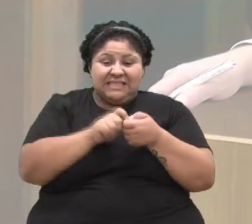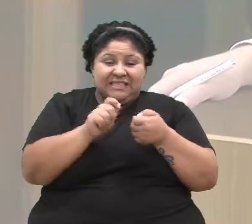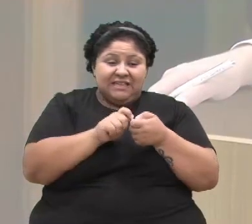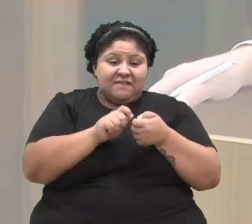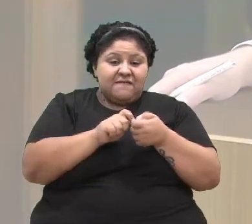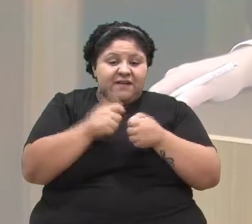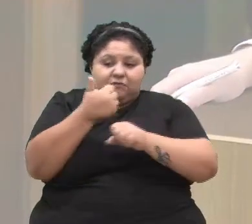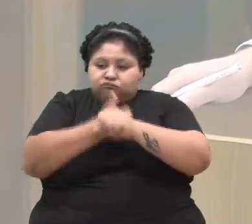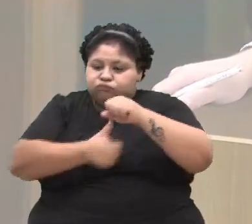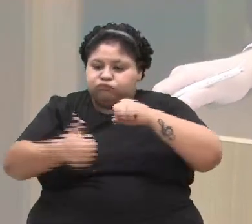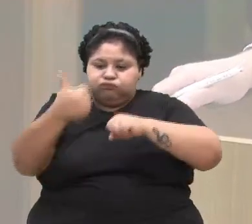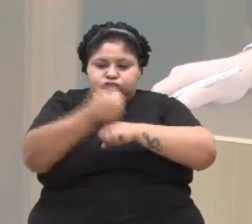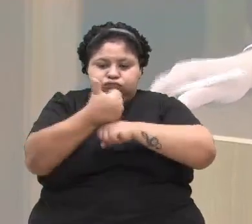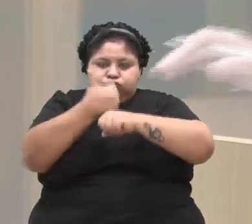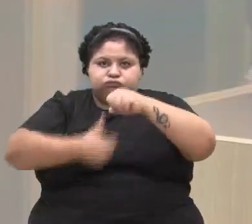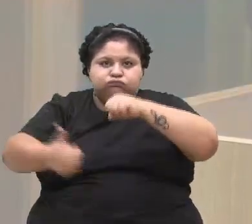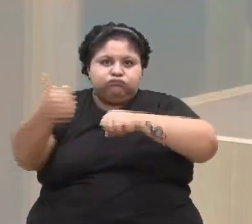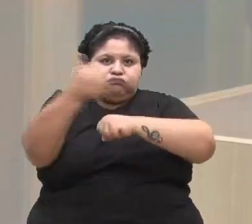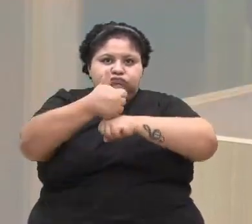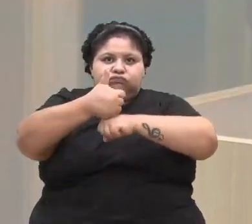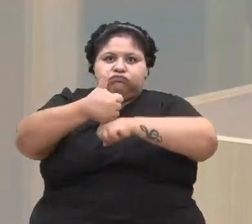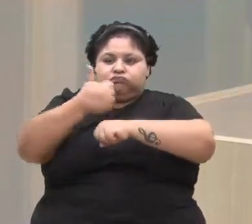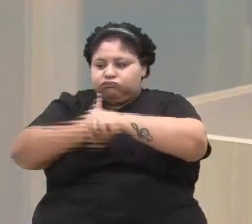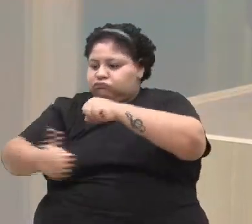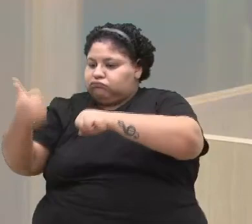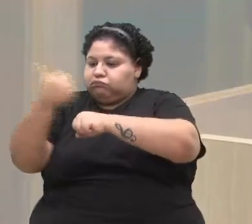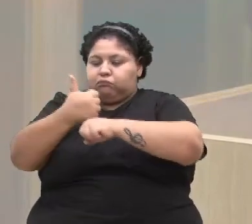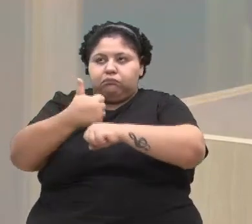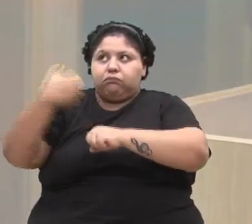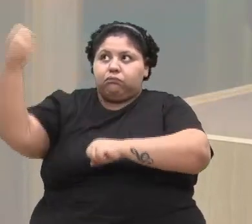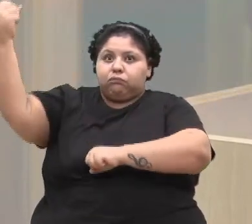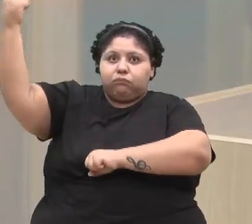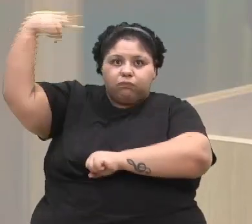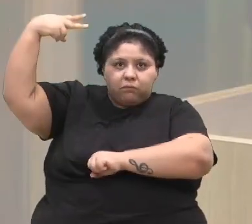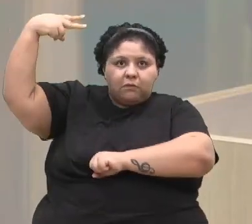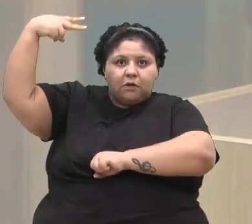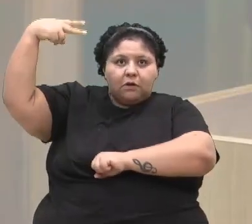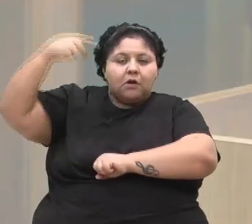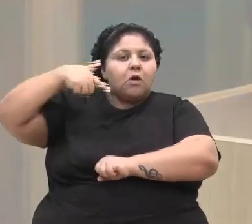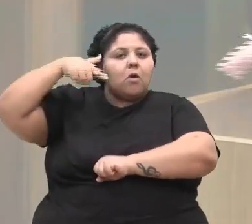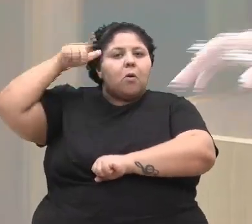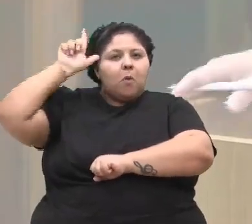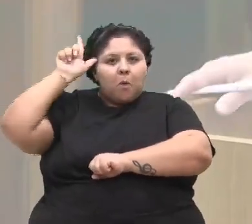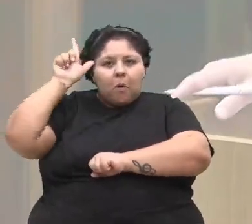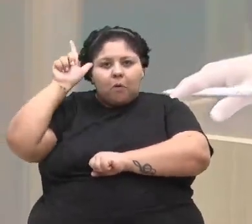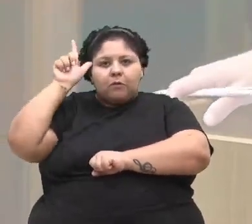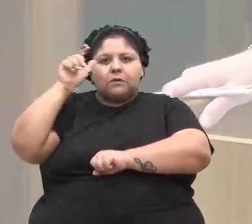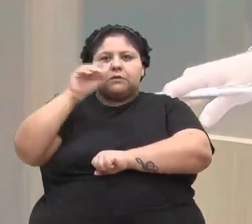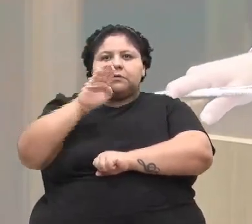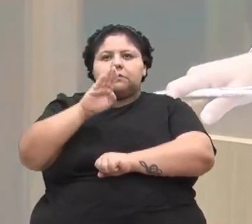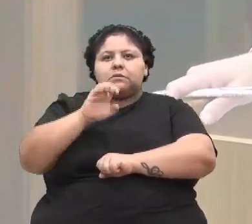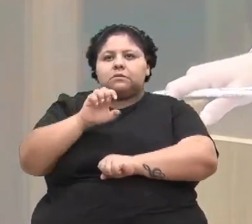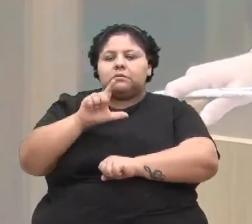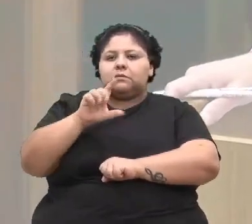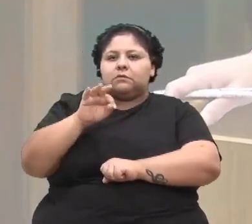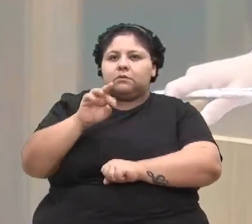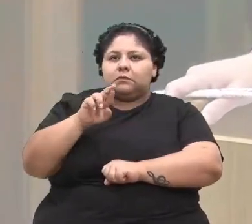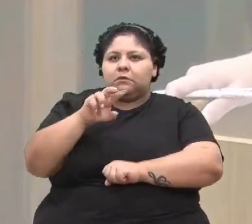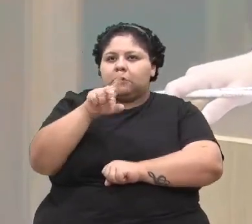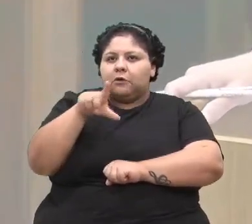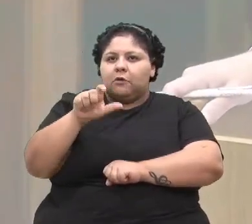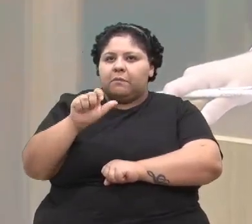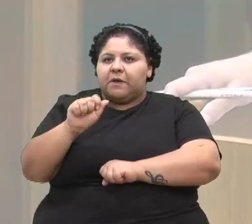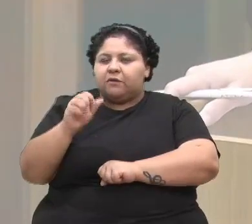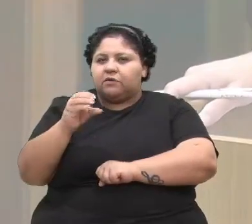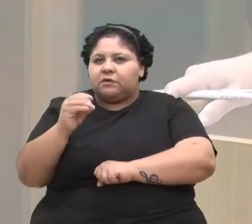de lâmpadas. Só para a gente ter uma ideia, ontem, no Beltrão de Queiroz, no Imigrante, no Planalto,